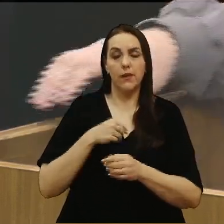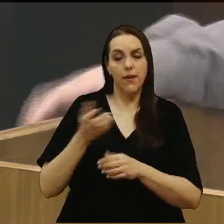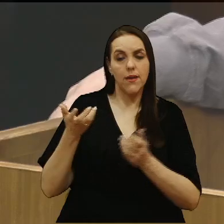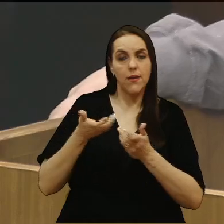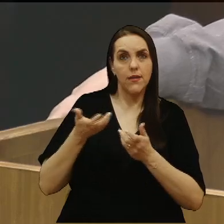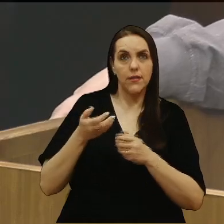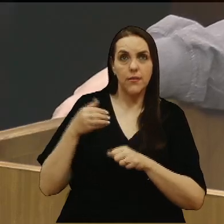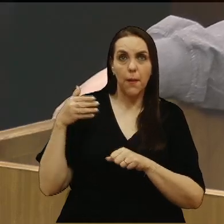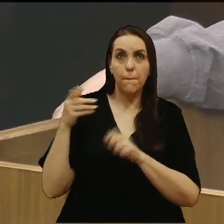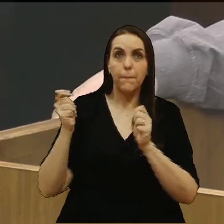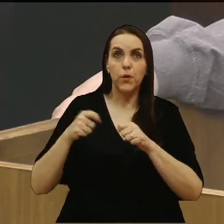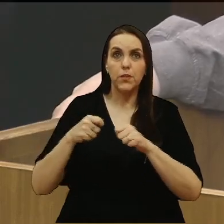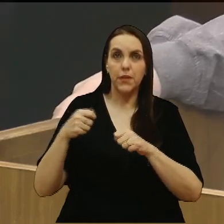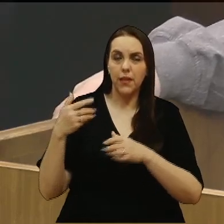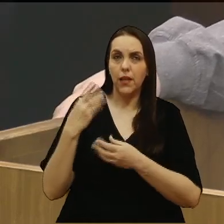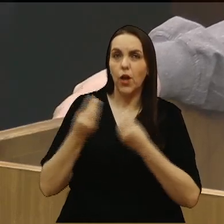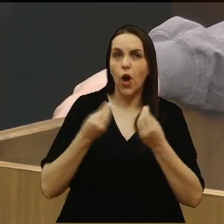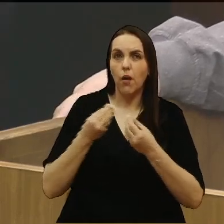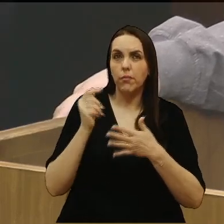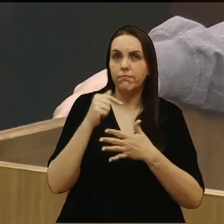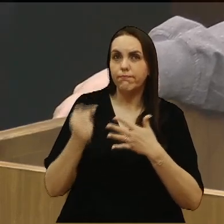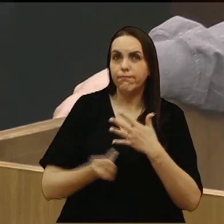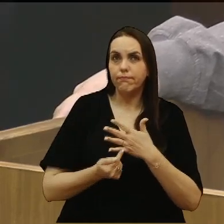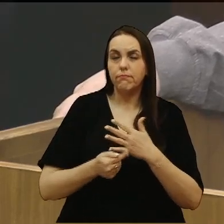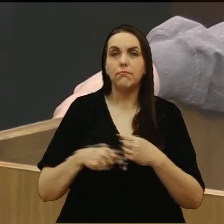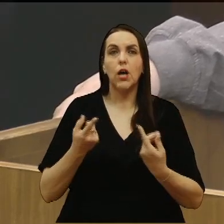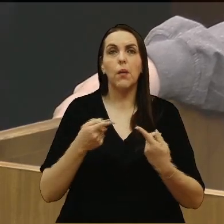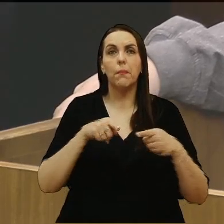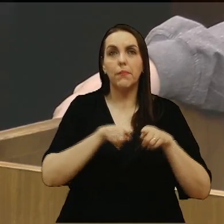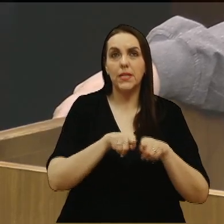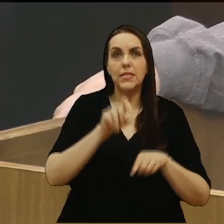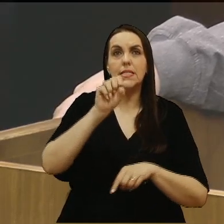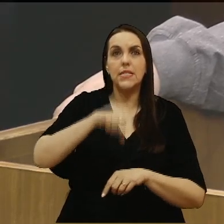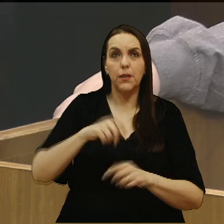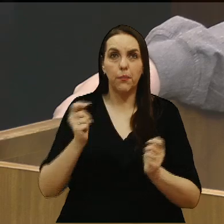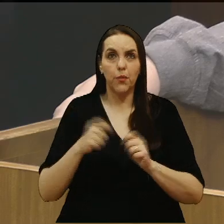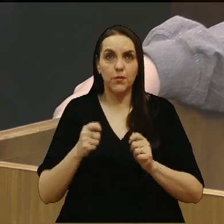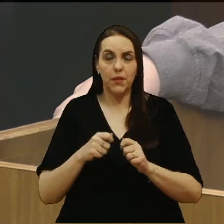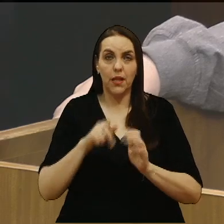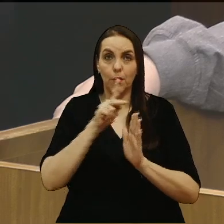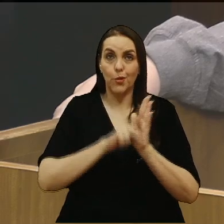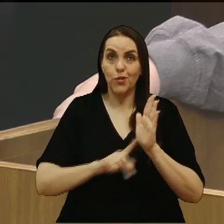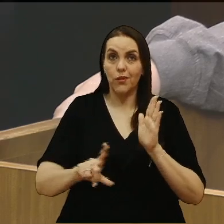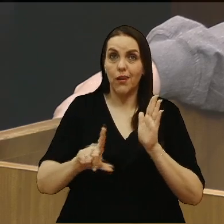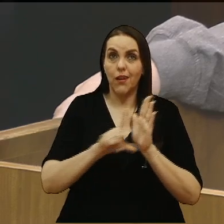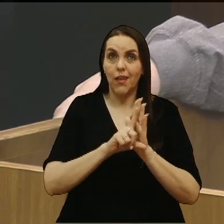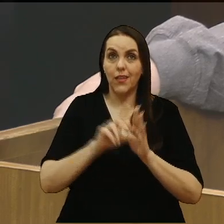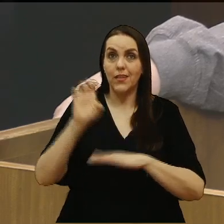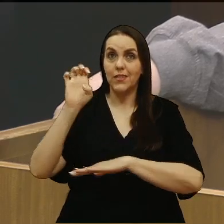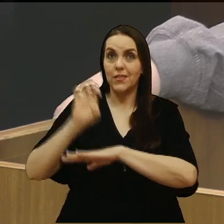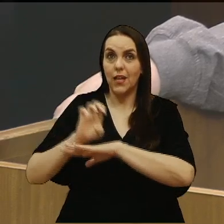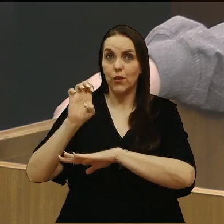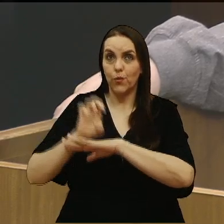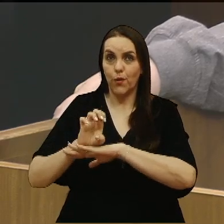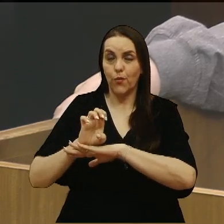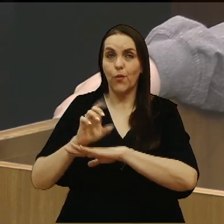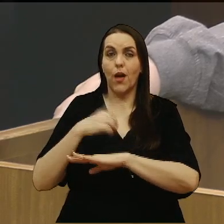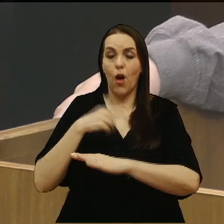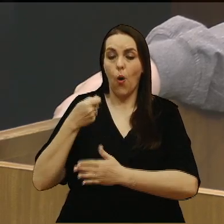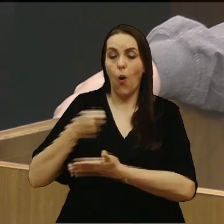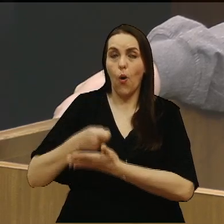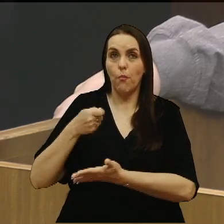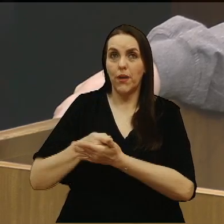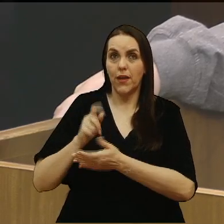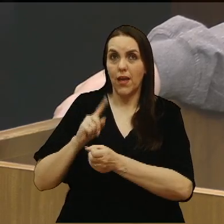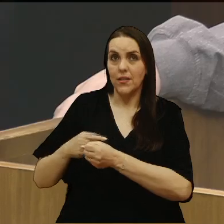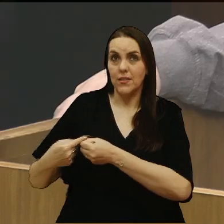seja viabilizado. E o consórcio é, sim, possível ser feito através de um projeto de lei estadual, onde obrigue os